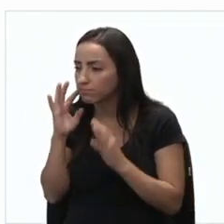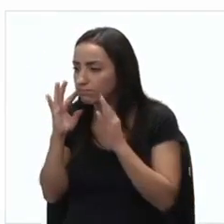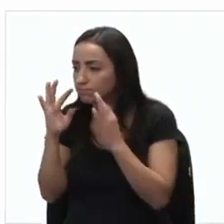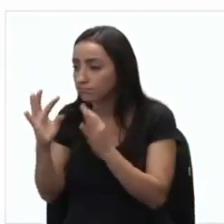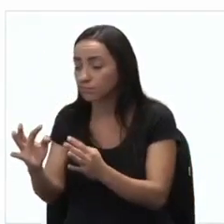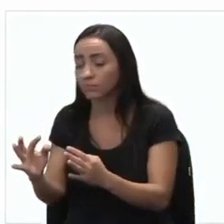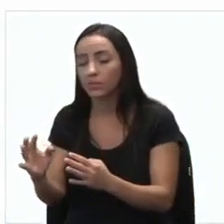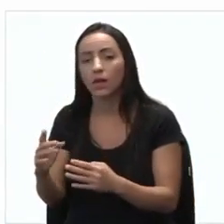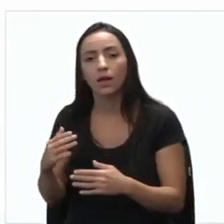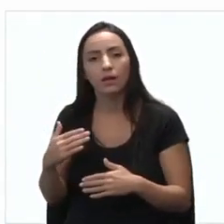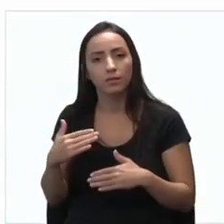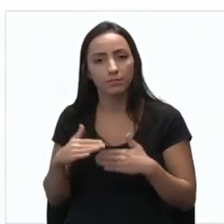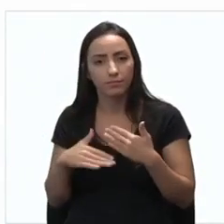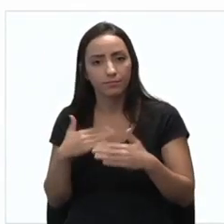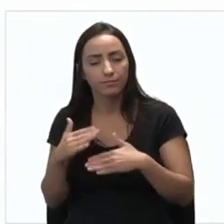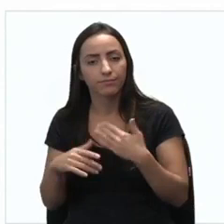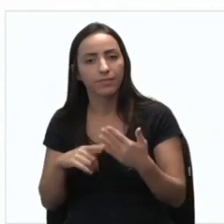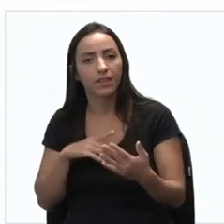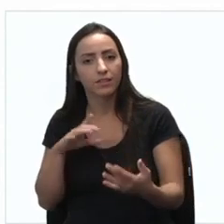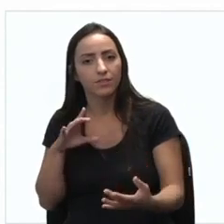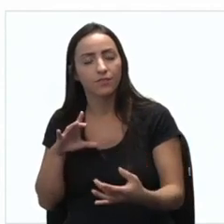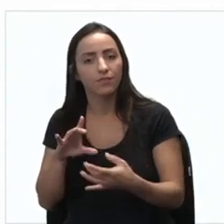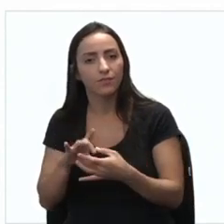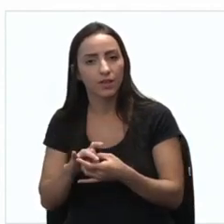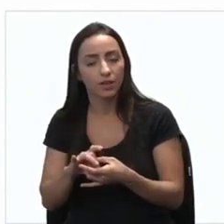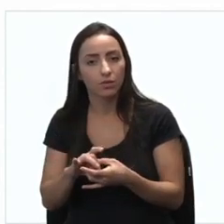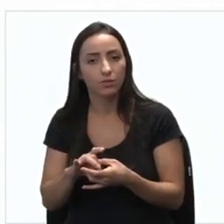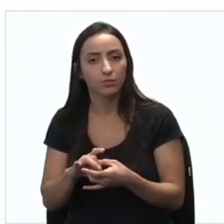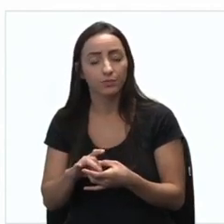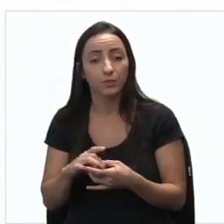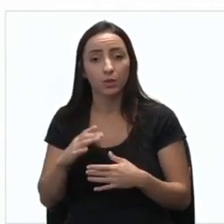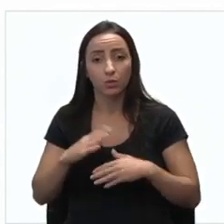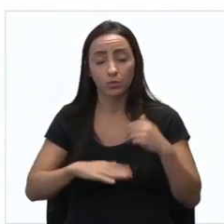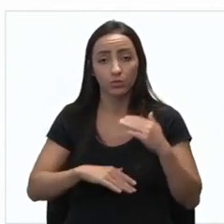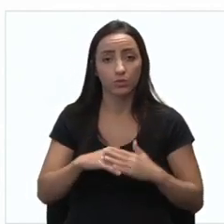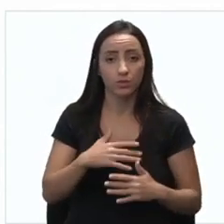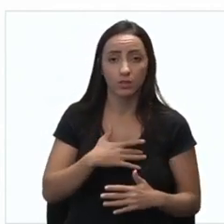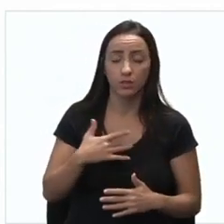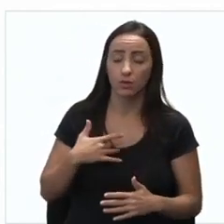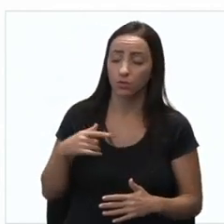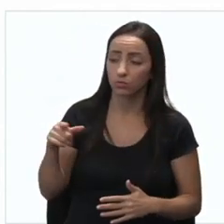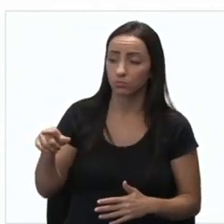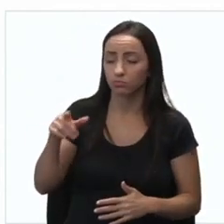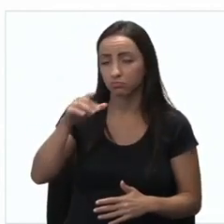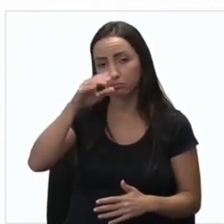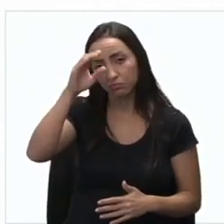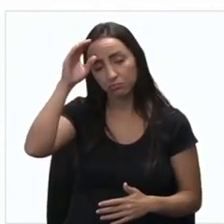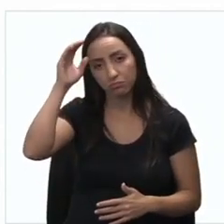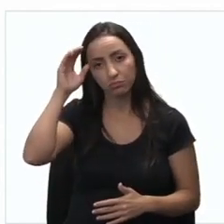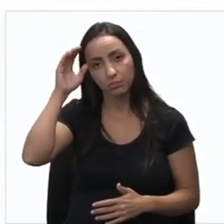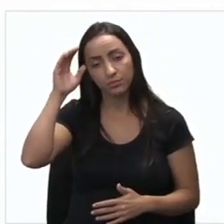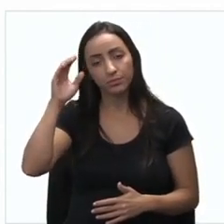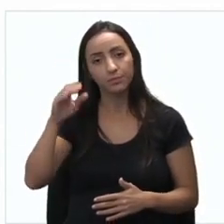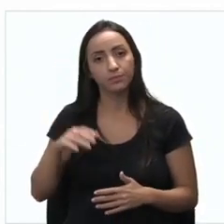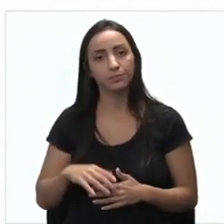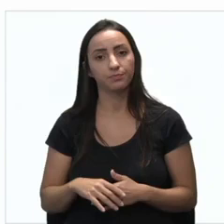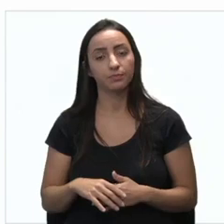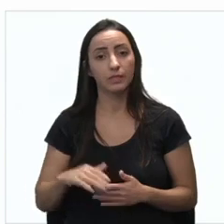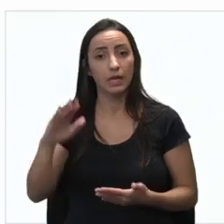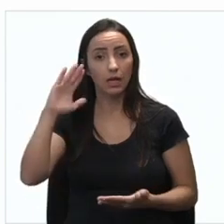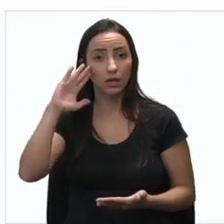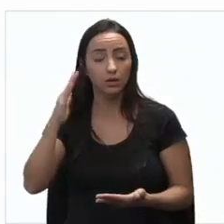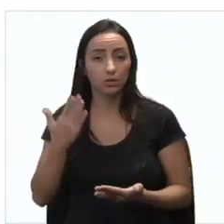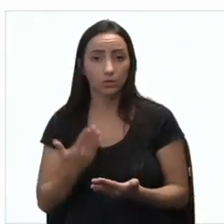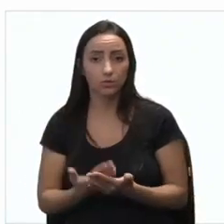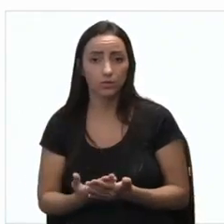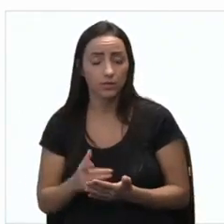construindo, então, esse vínculo do profissional da saúde com o usuário. A confiança, ela